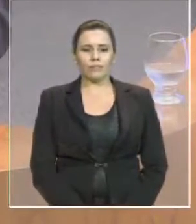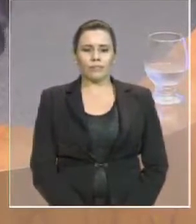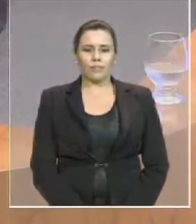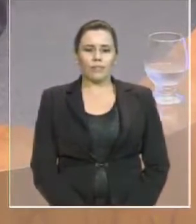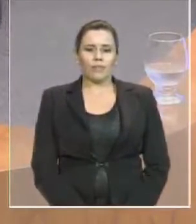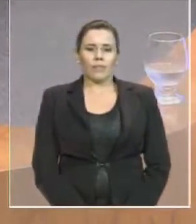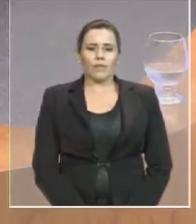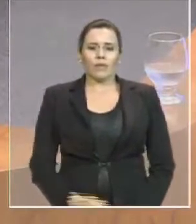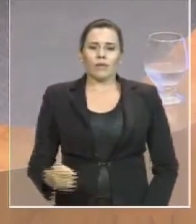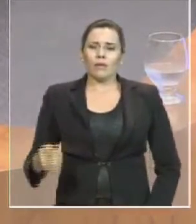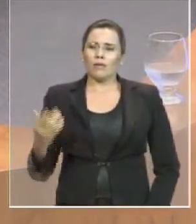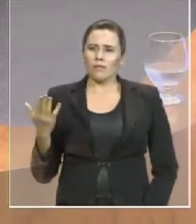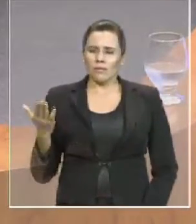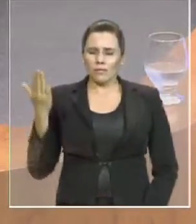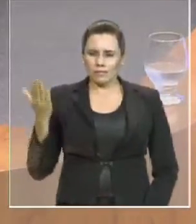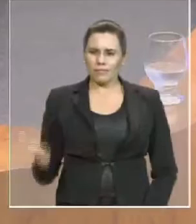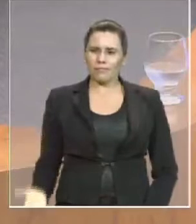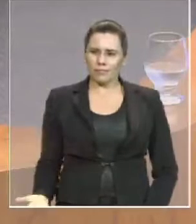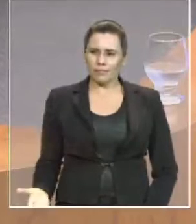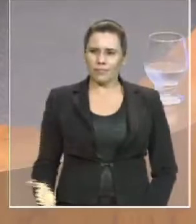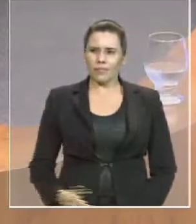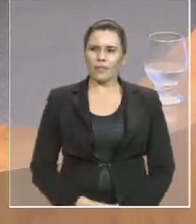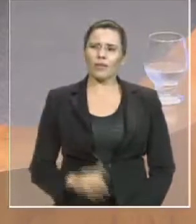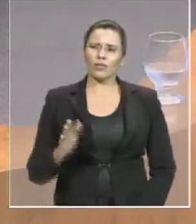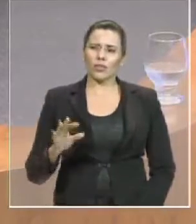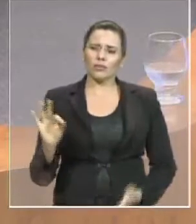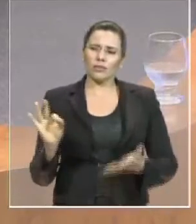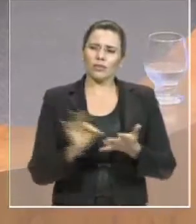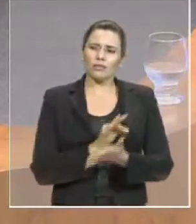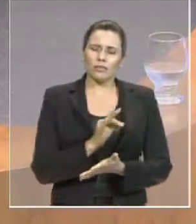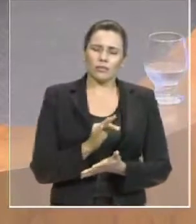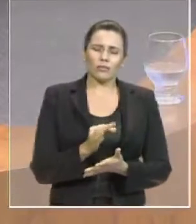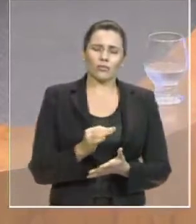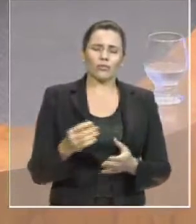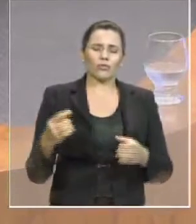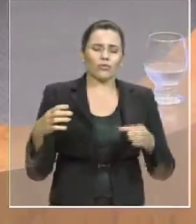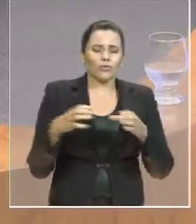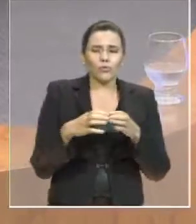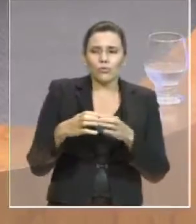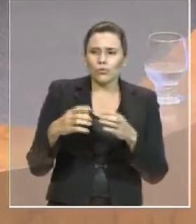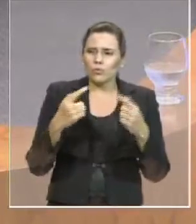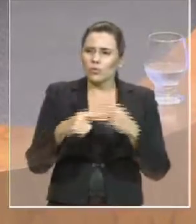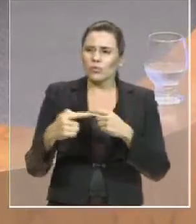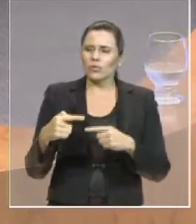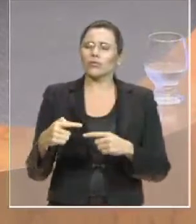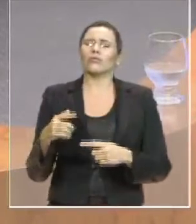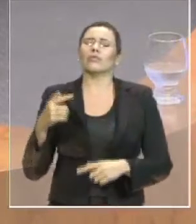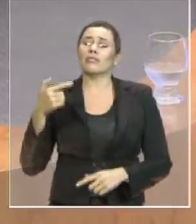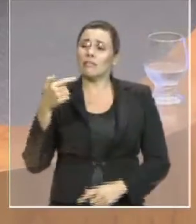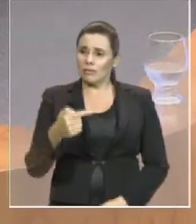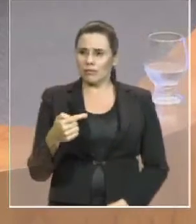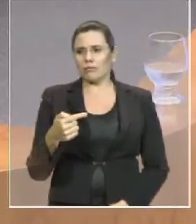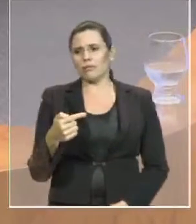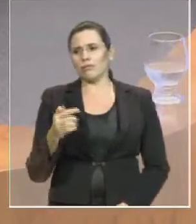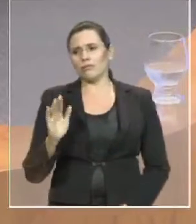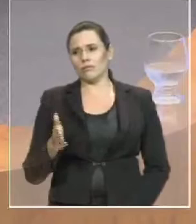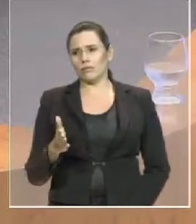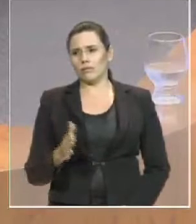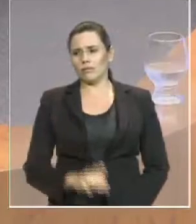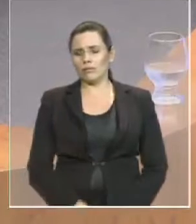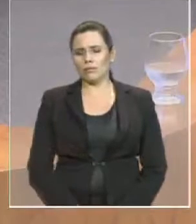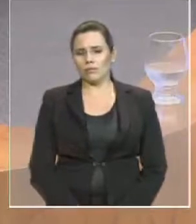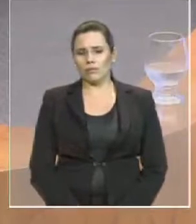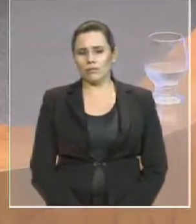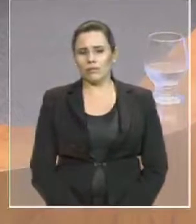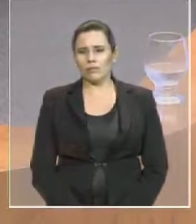já vai para a sua 7ª filiação partidária, entender posicionamento e linha ideológica é pedir demais, é